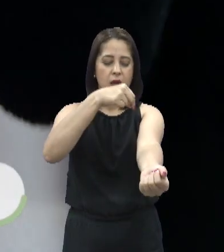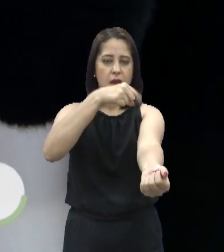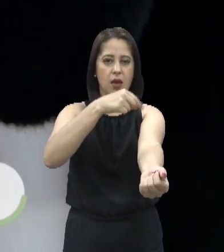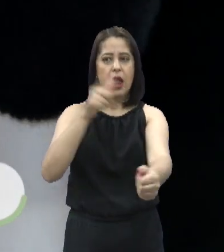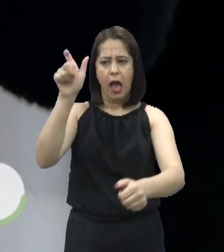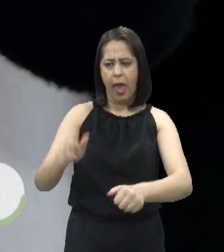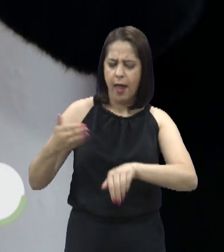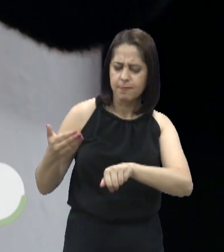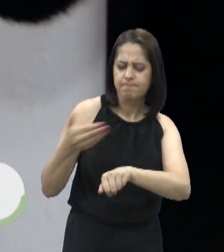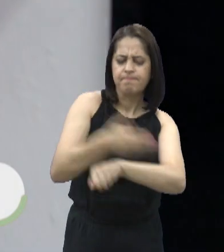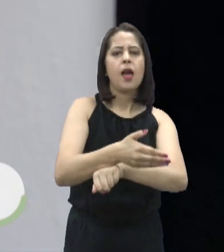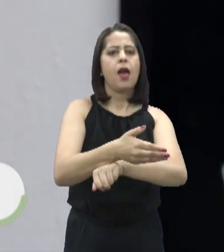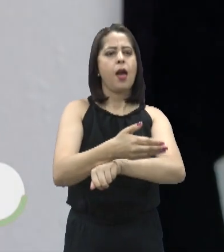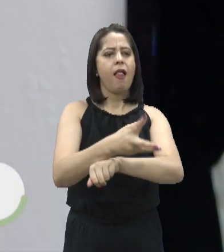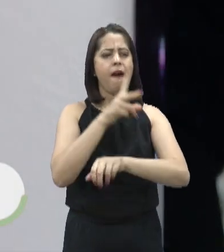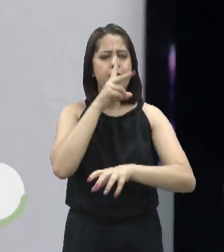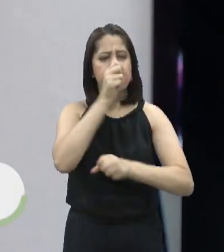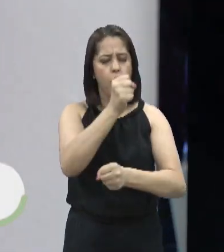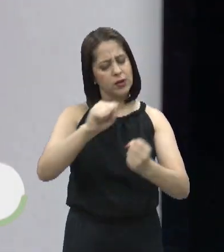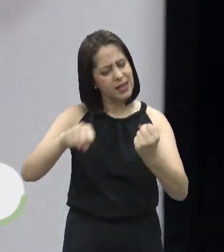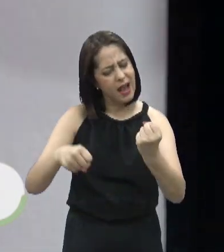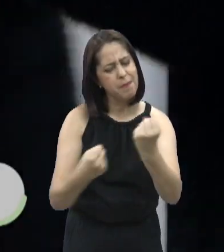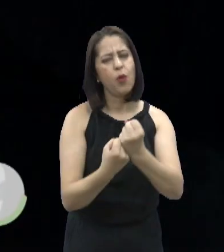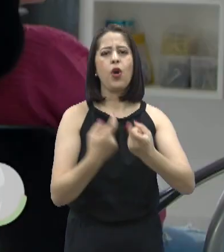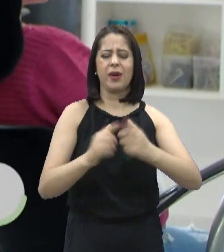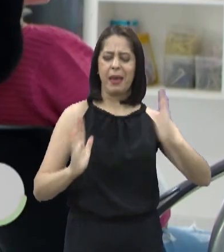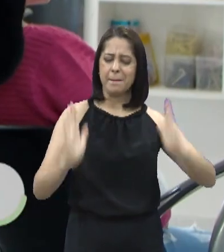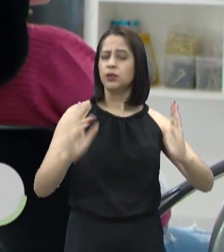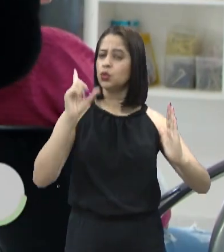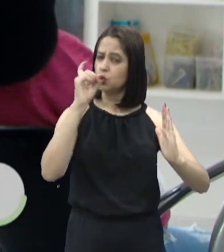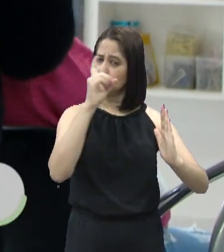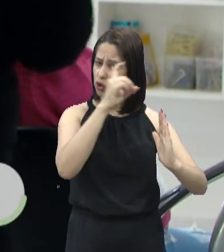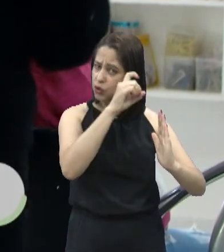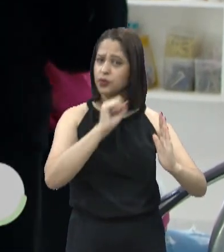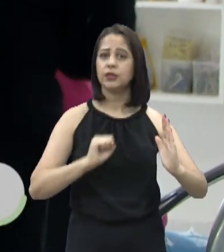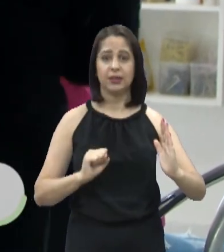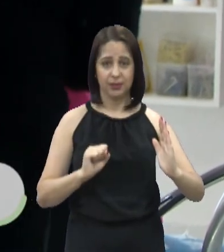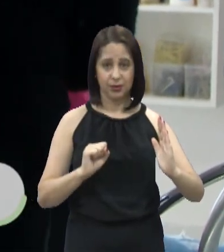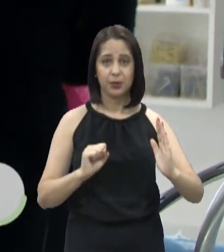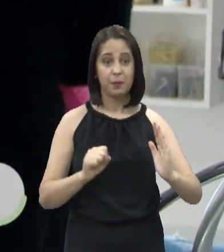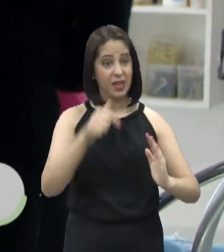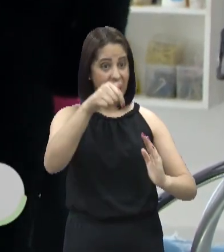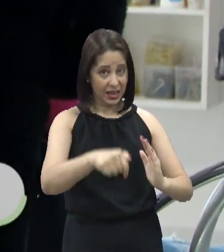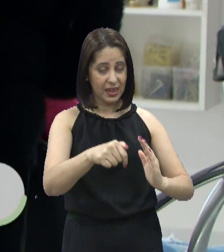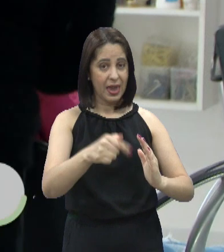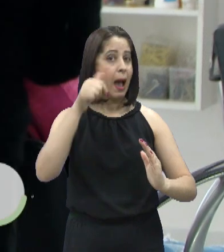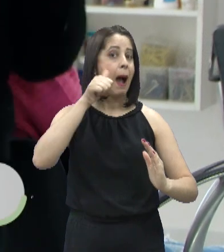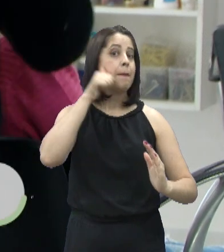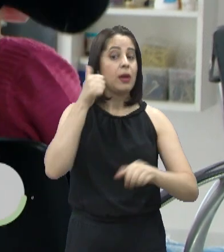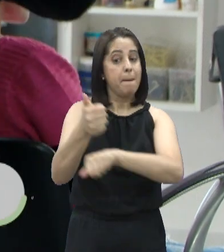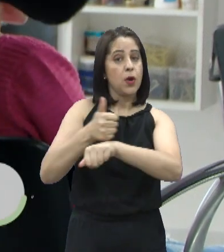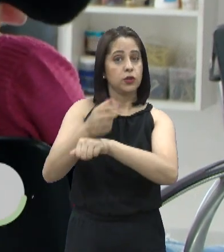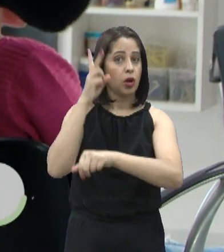força e apoio para atravessar esse difícil momento da vida. Uma ajuda muito grande veio da cabeleireira Maria, que